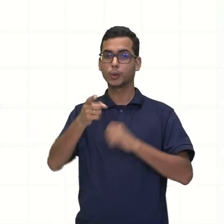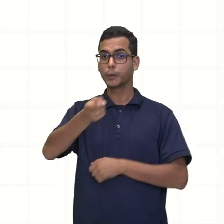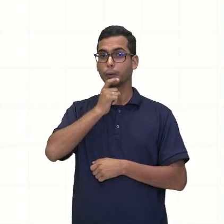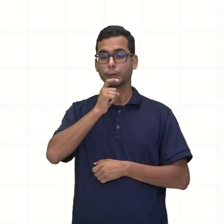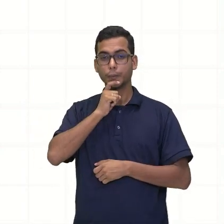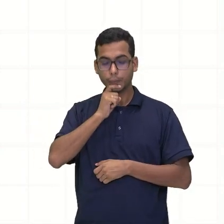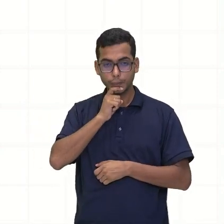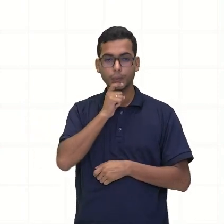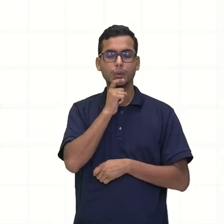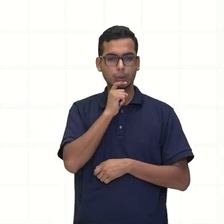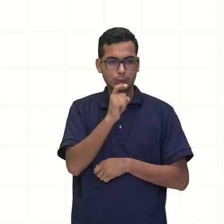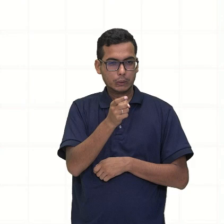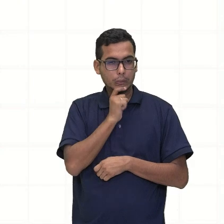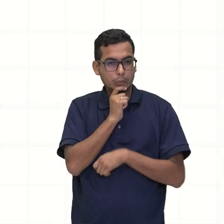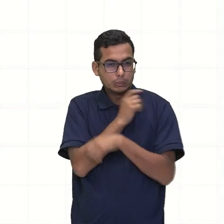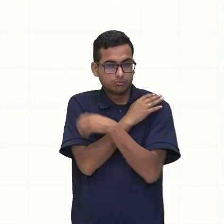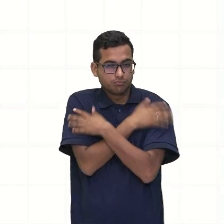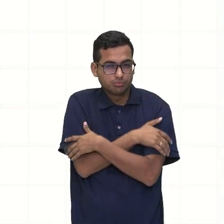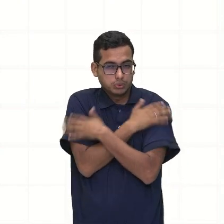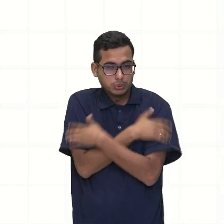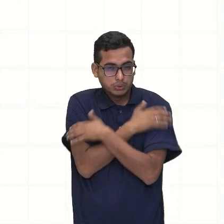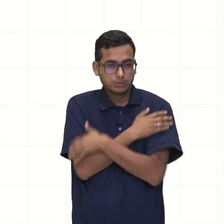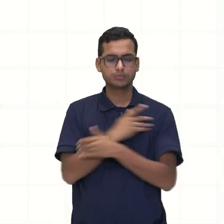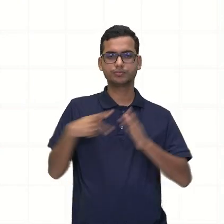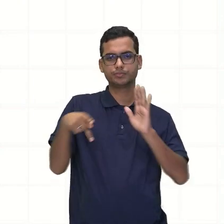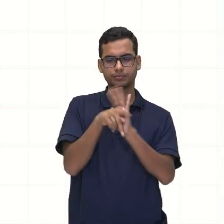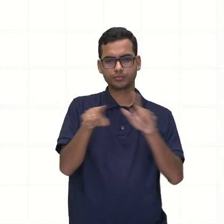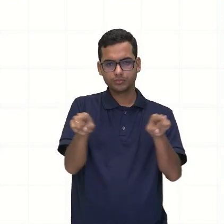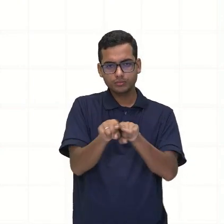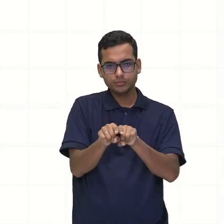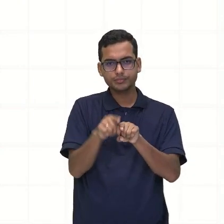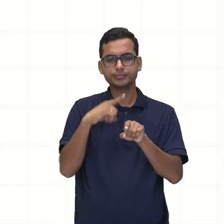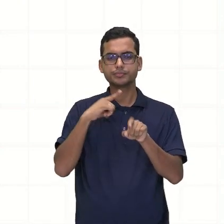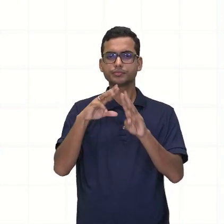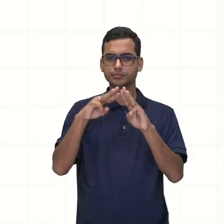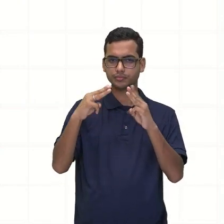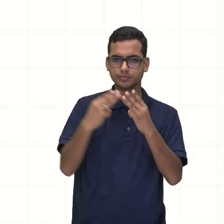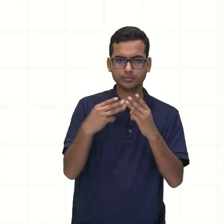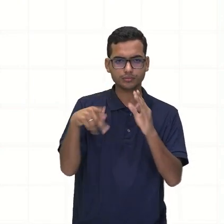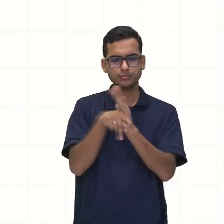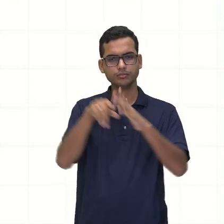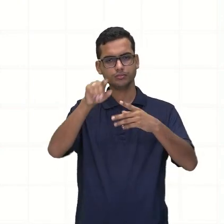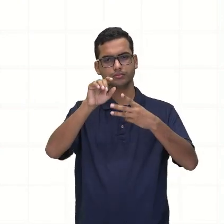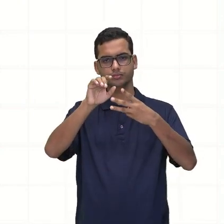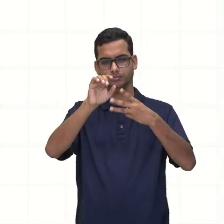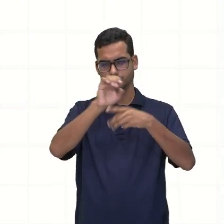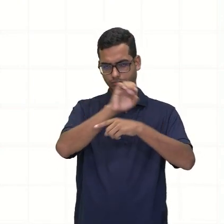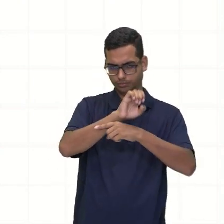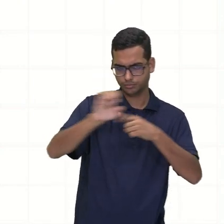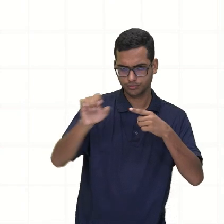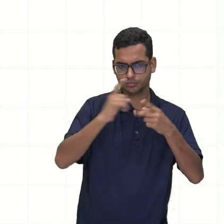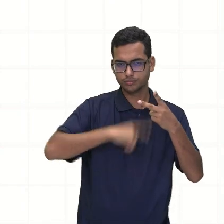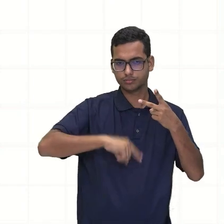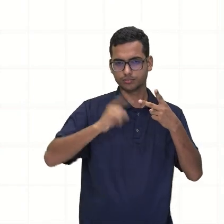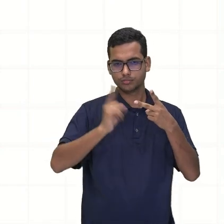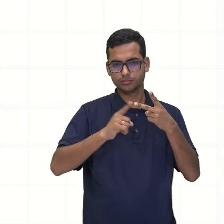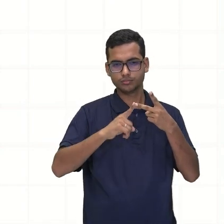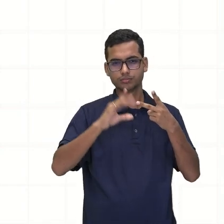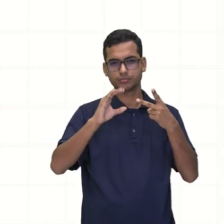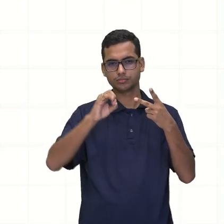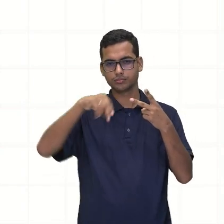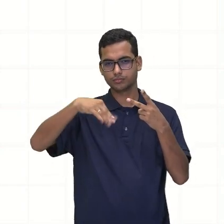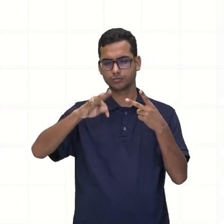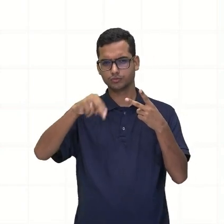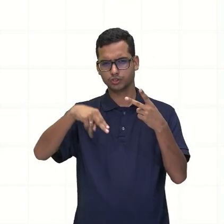que vão influenciar, nós temos a massa equatorial continental, né, formada no interior do continente, na nossa região,